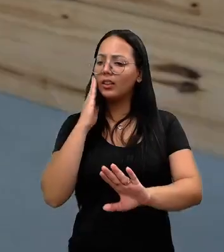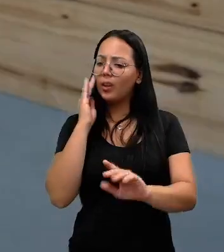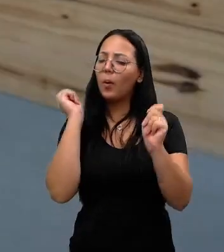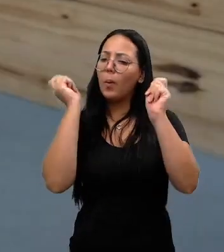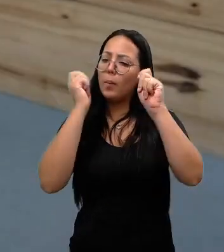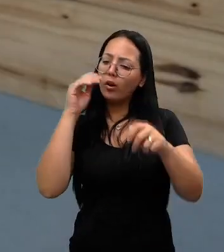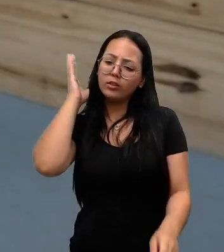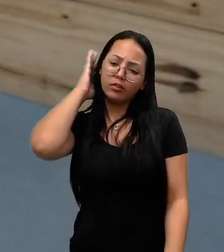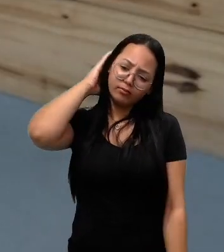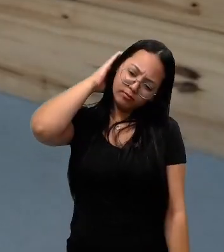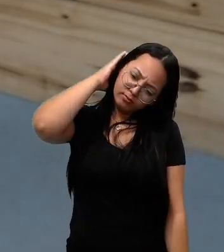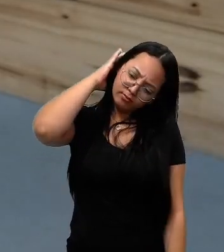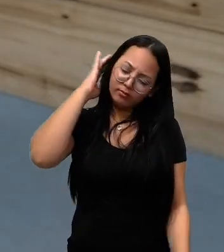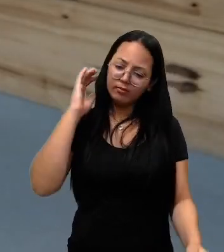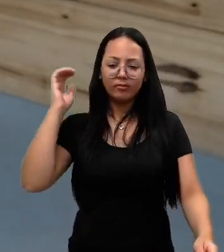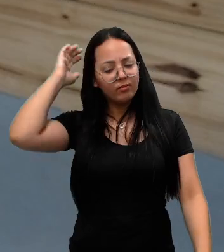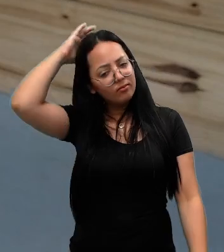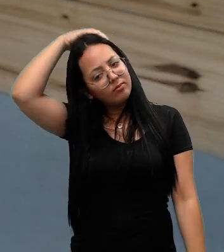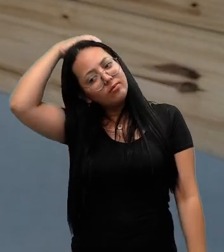possam ser feitas